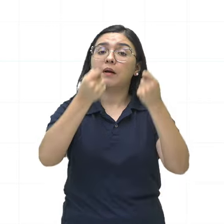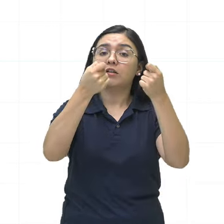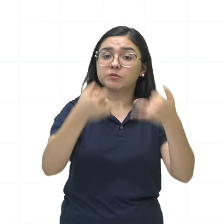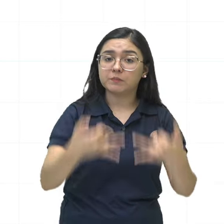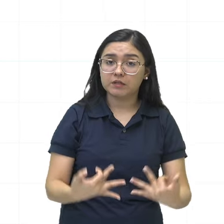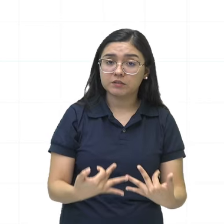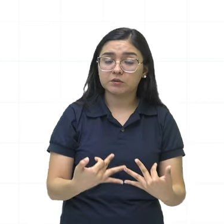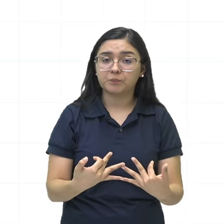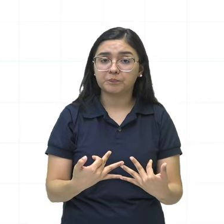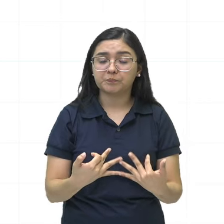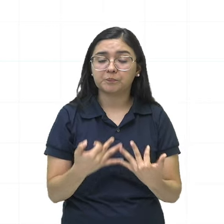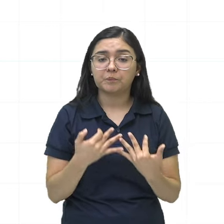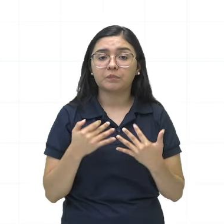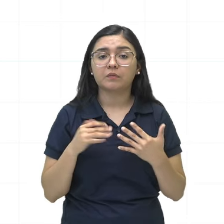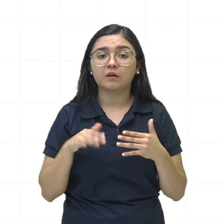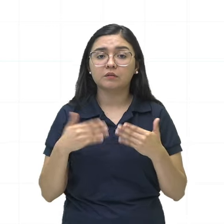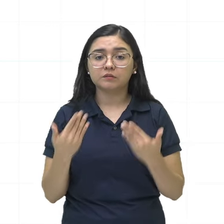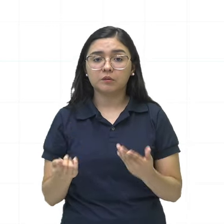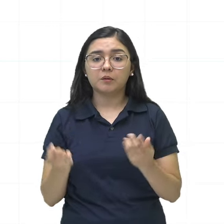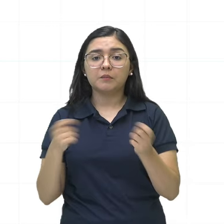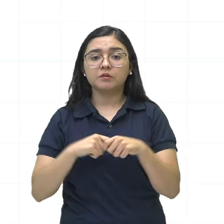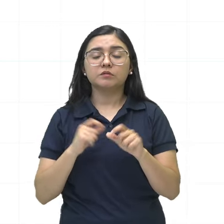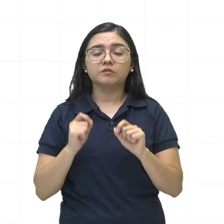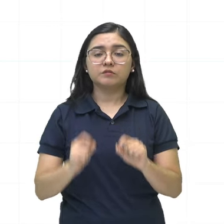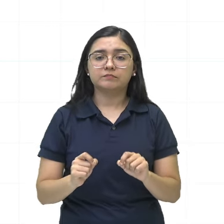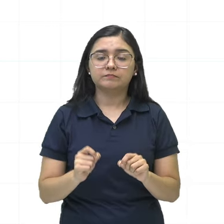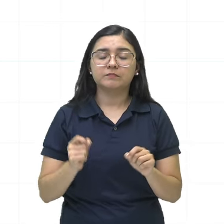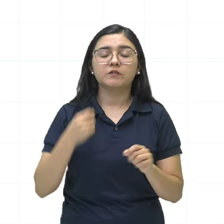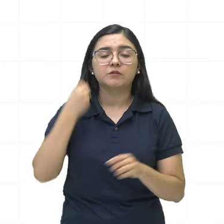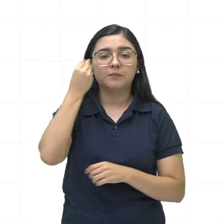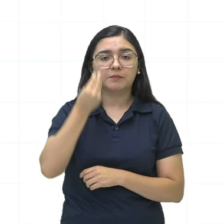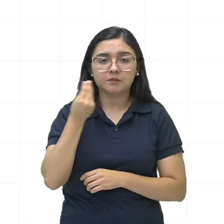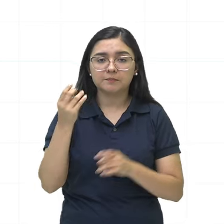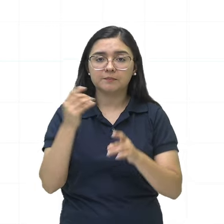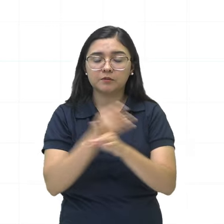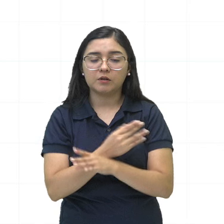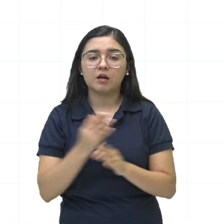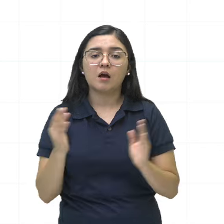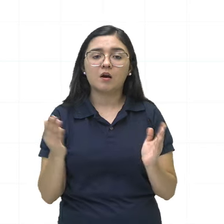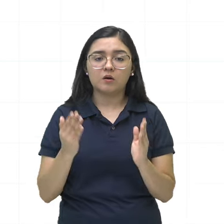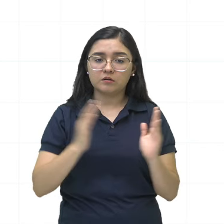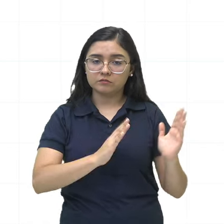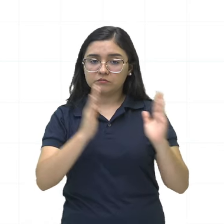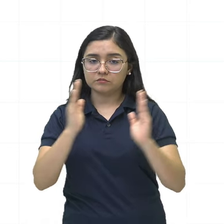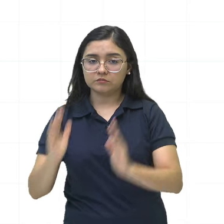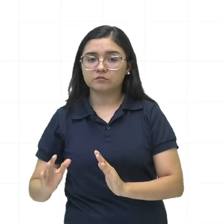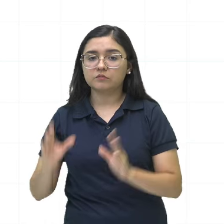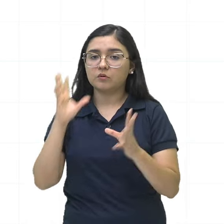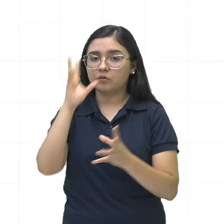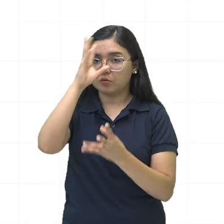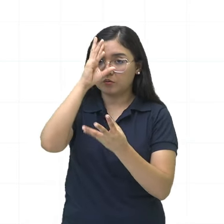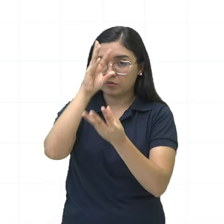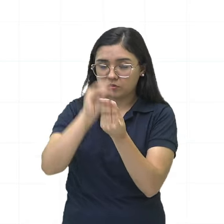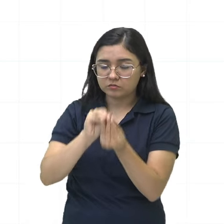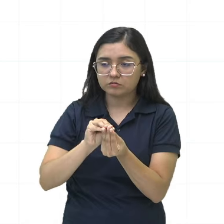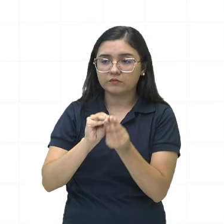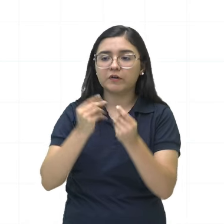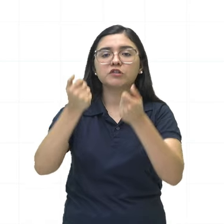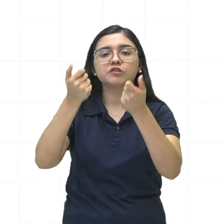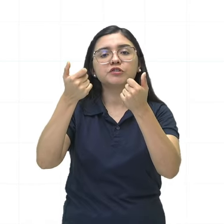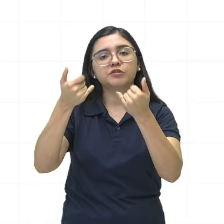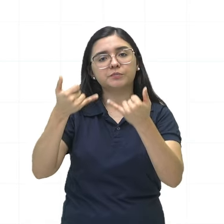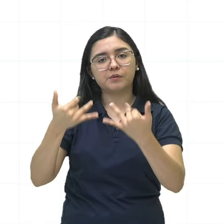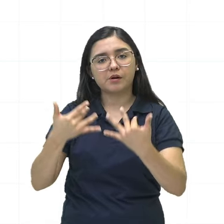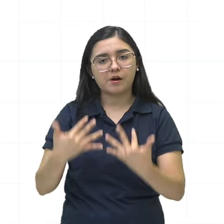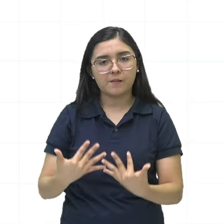Então, fez a hipótese, fez a experimentação, e aqui nessa conclusão vai se construir uma